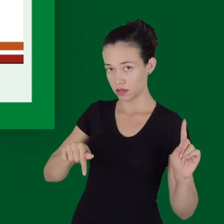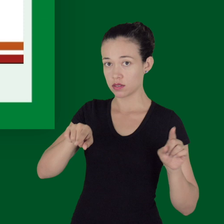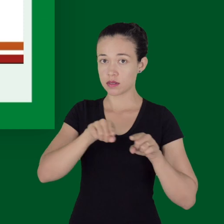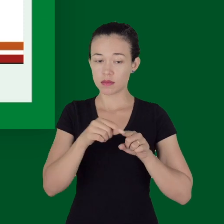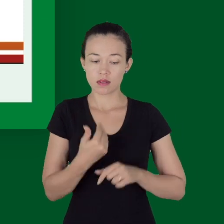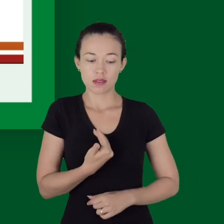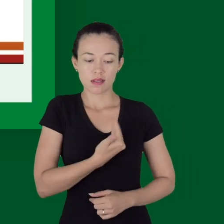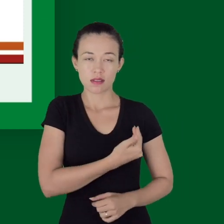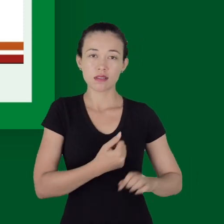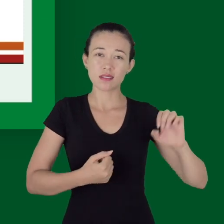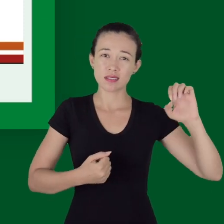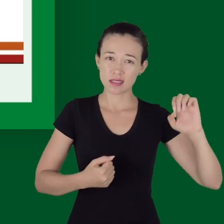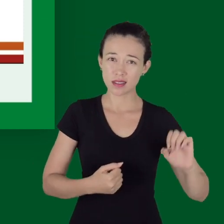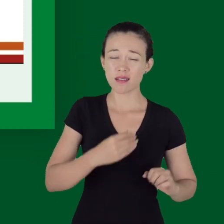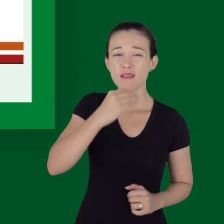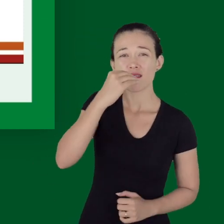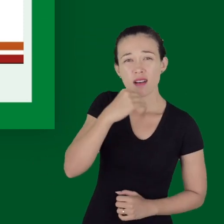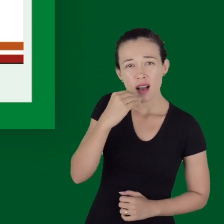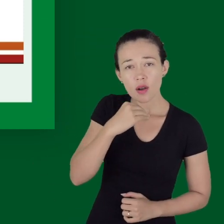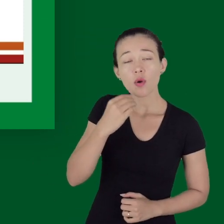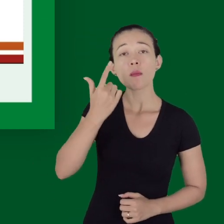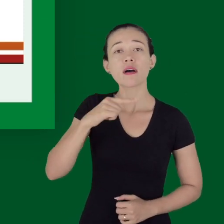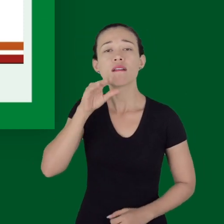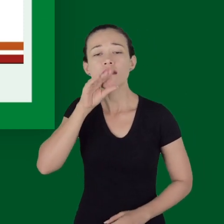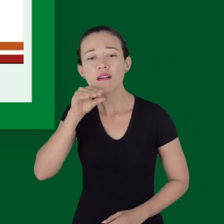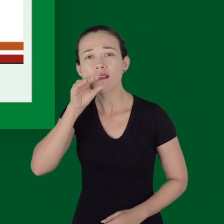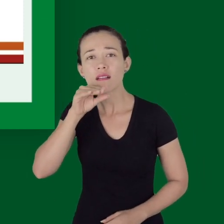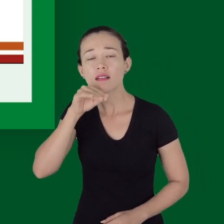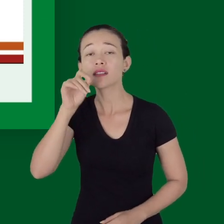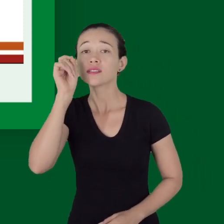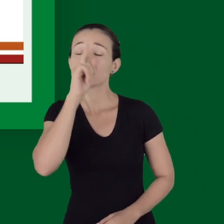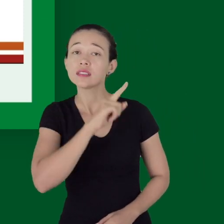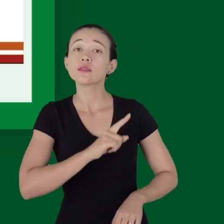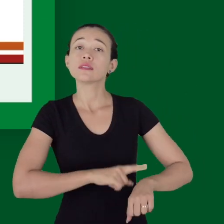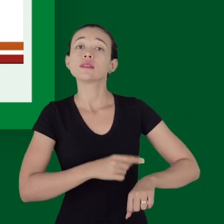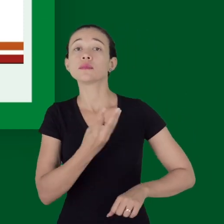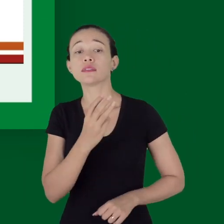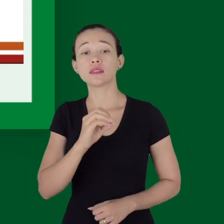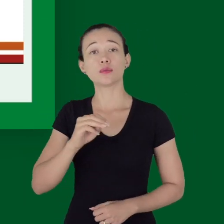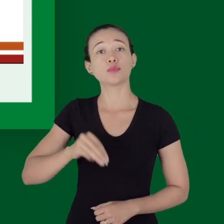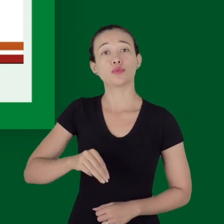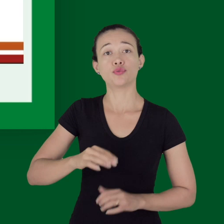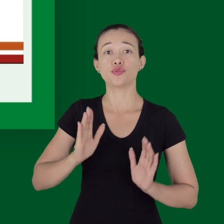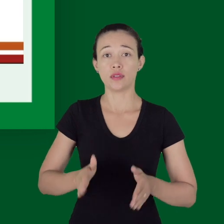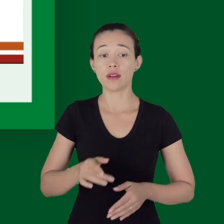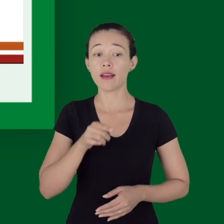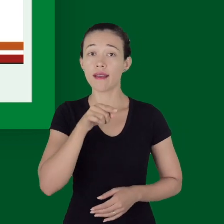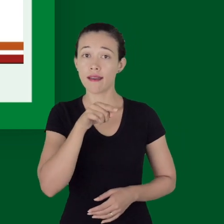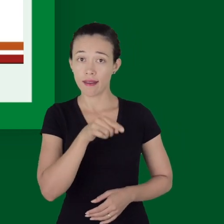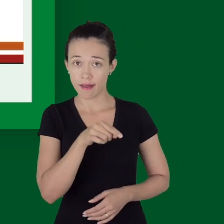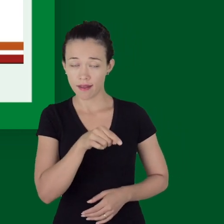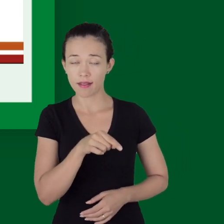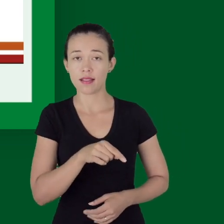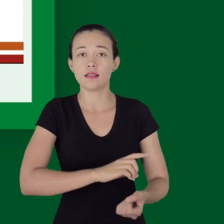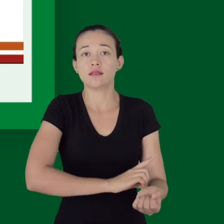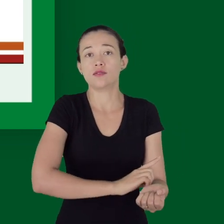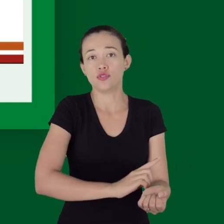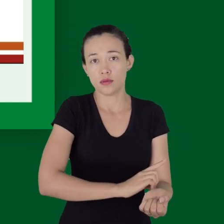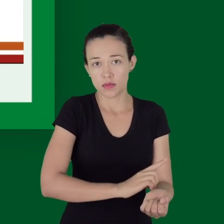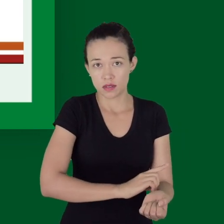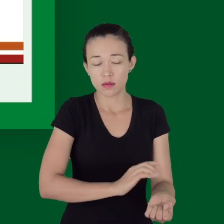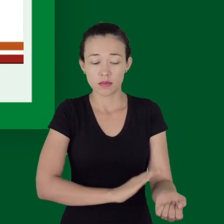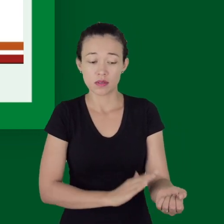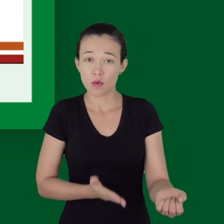e dificuldade para falar há 30 minutos. De antecedente, uma paciente diabética e hipertensa que estava em